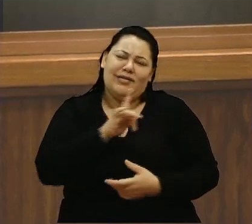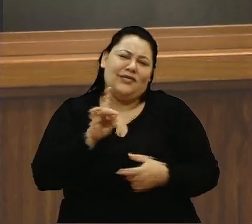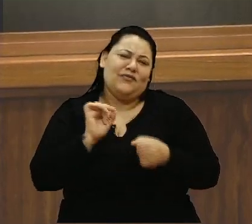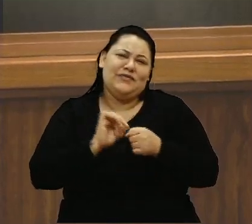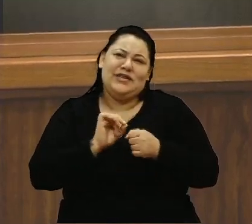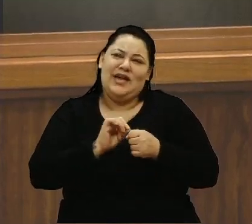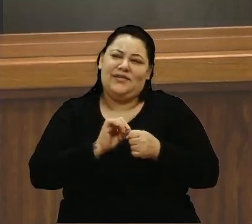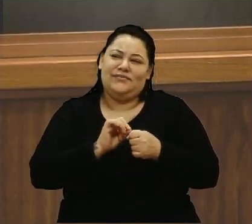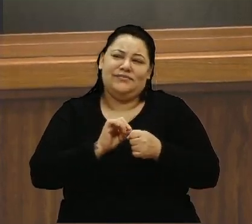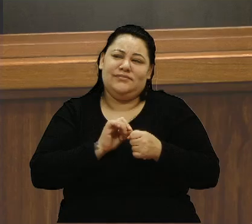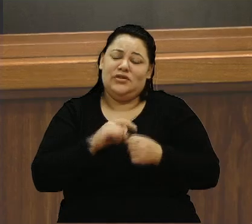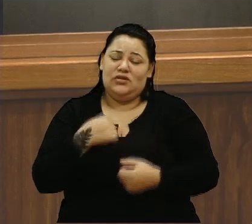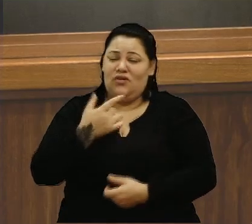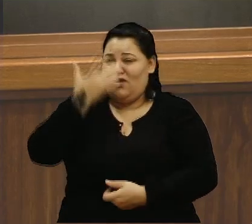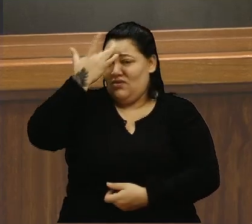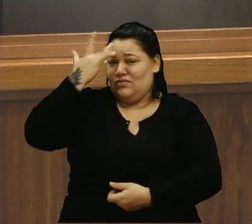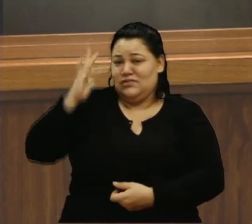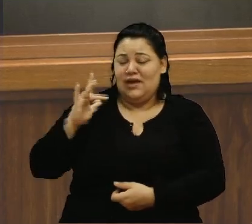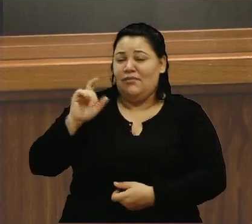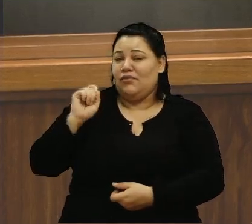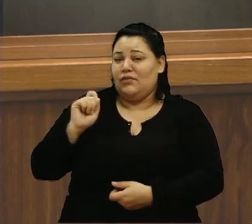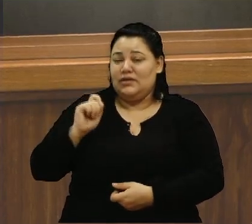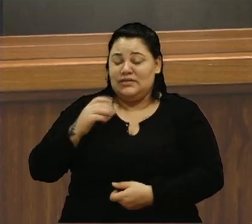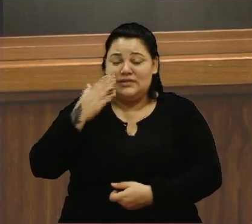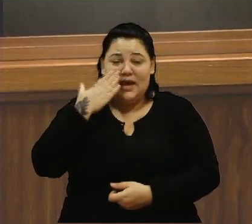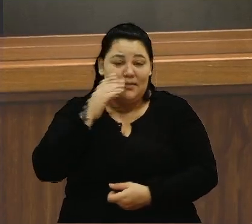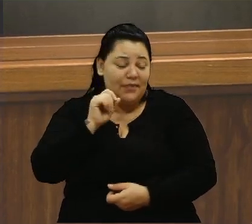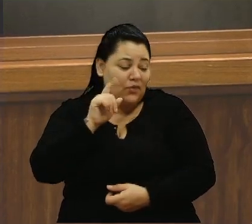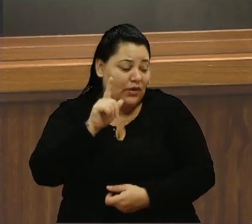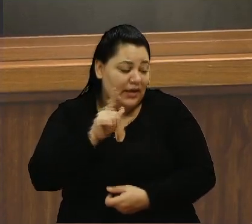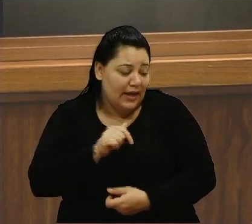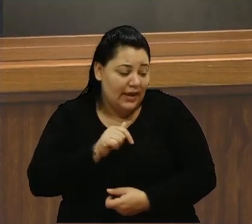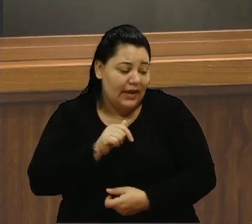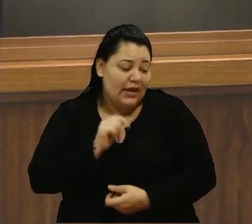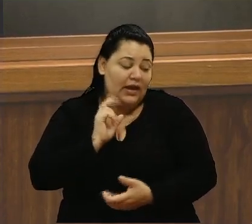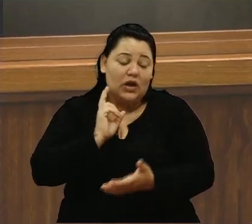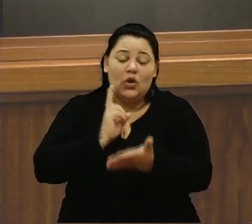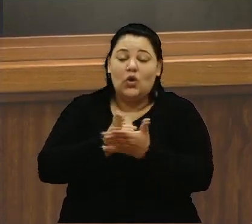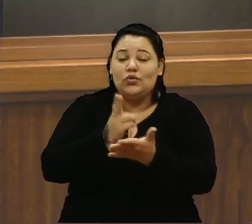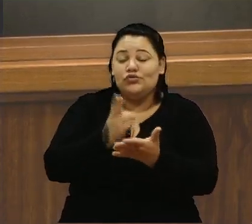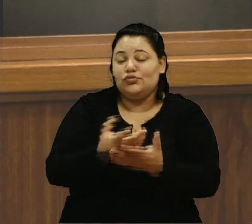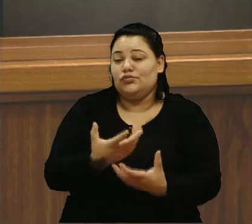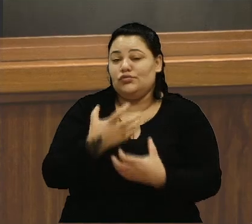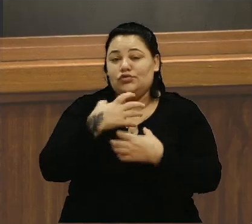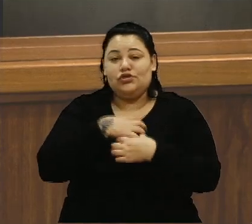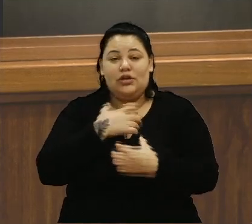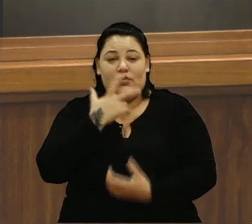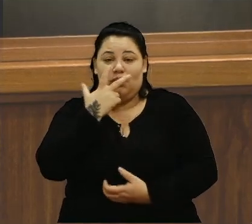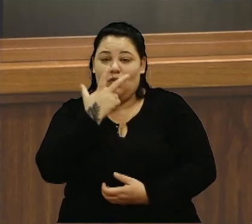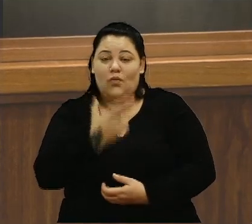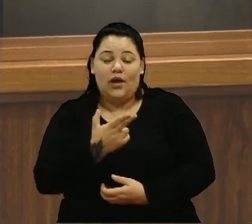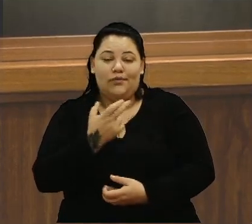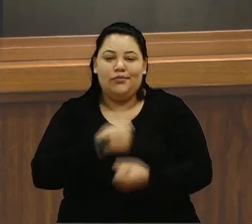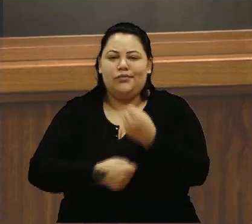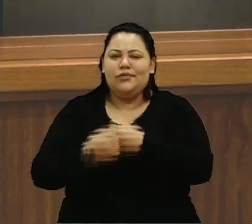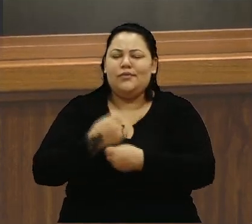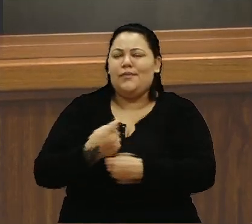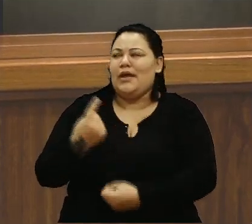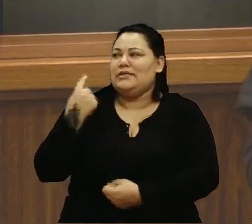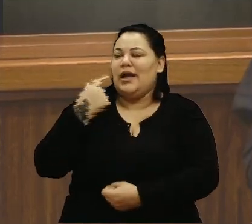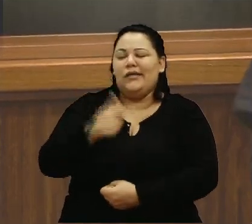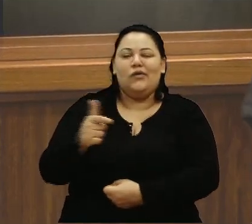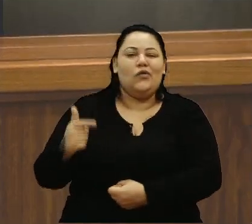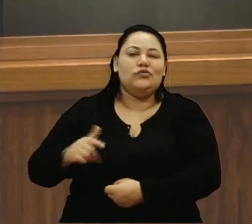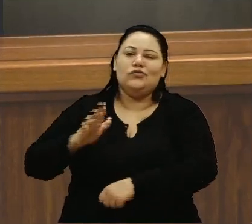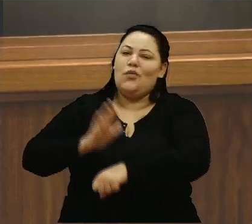não sabemos. O que se sabe informalmente é que continua do mesmo jeito que o ano passado e em outros